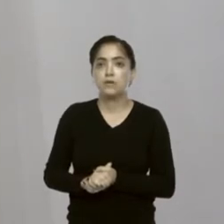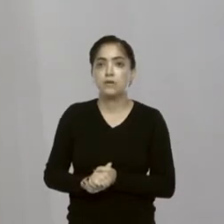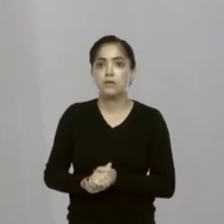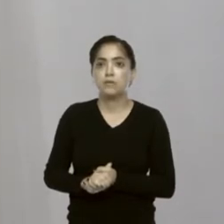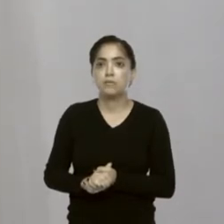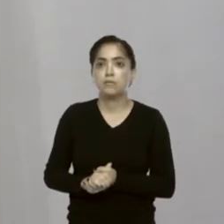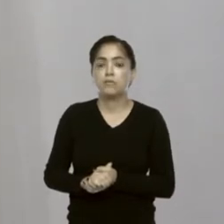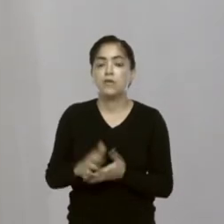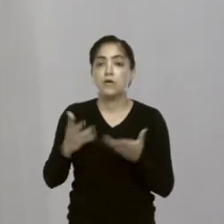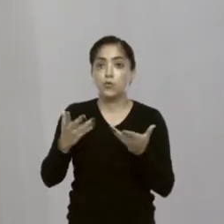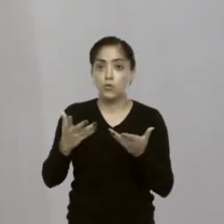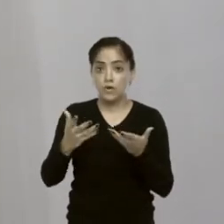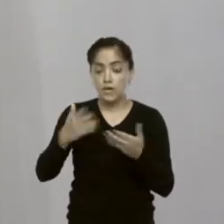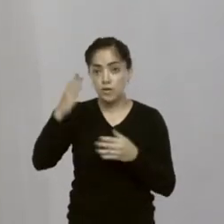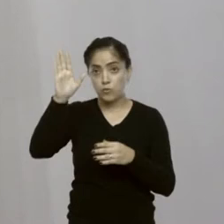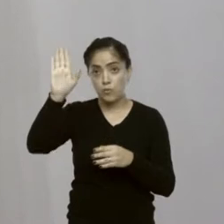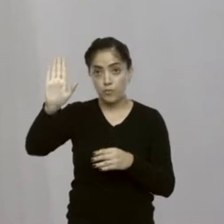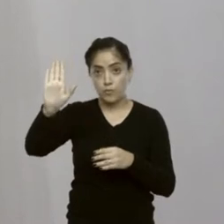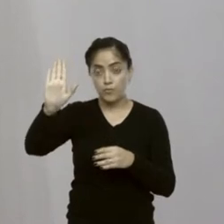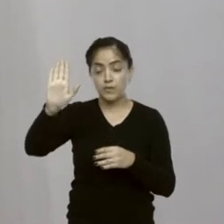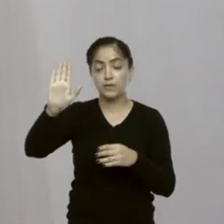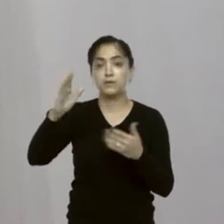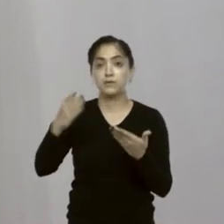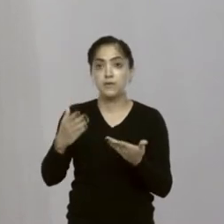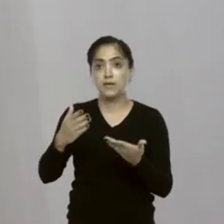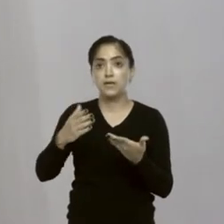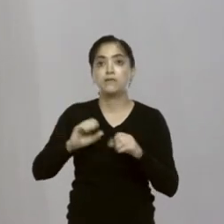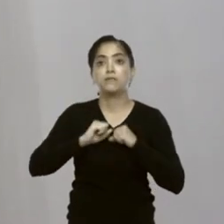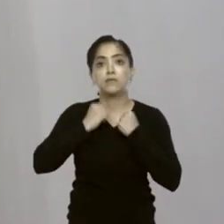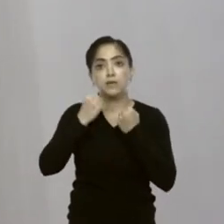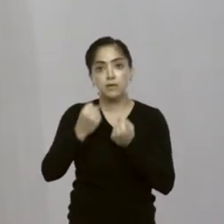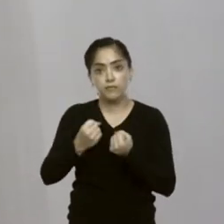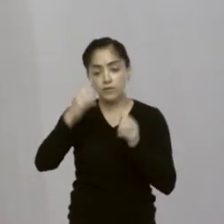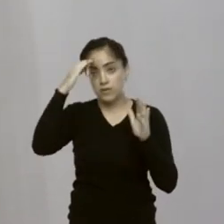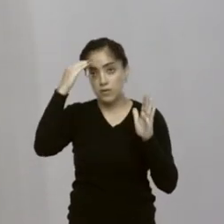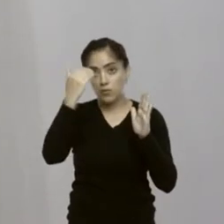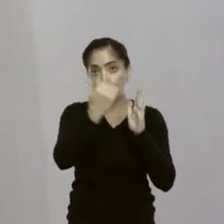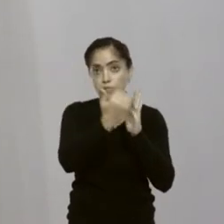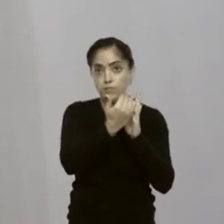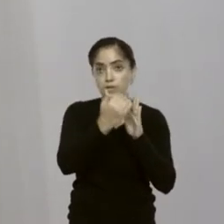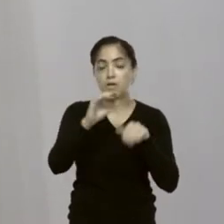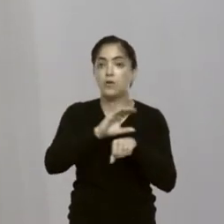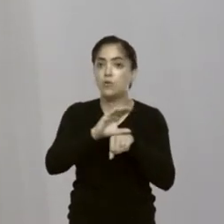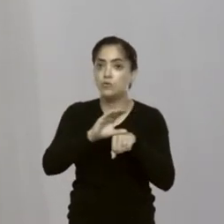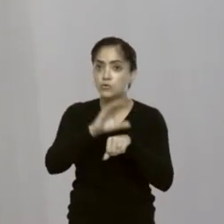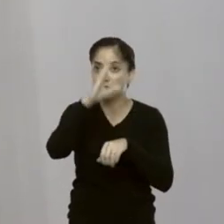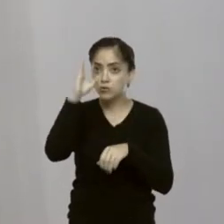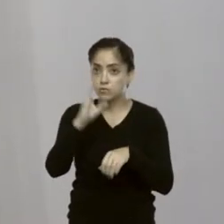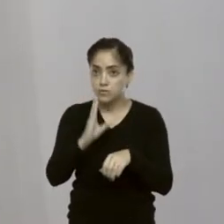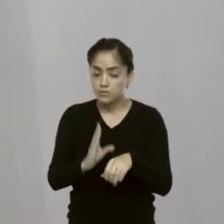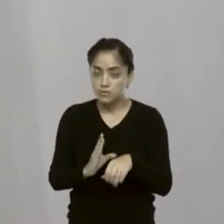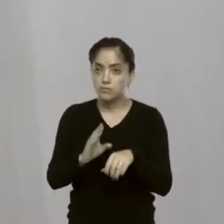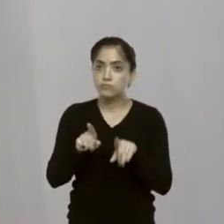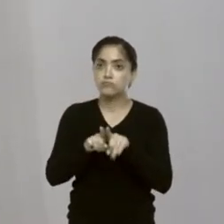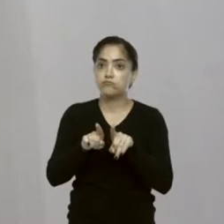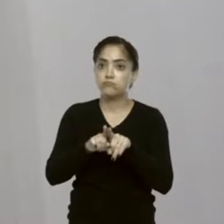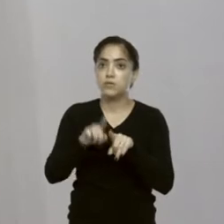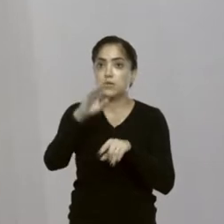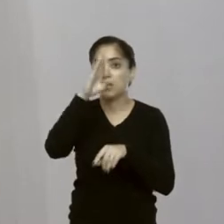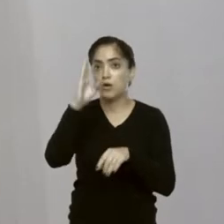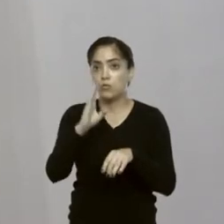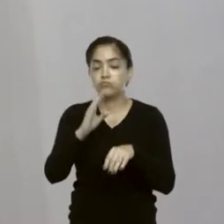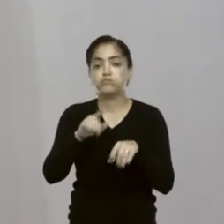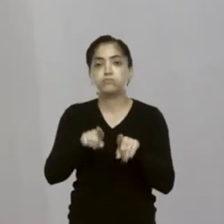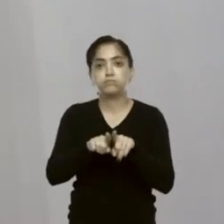Quero nesse momento prometer, manter, defender e cumprir a Constituição do Brasil e como a Constituição do Estado de